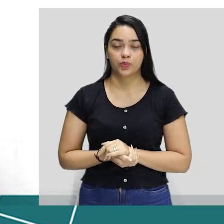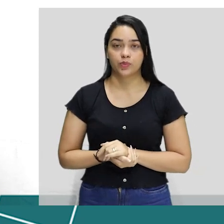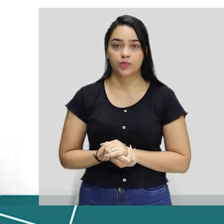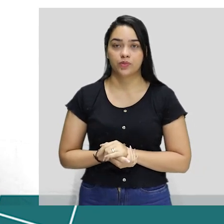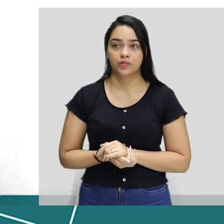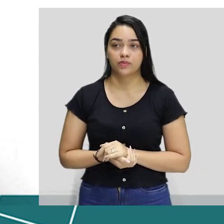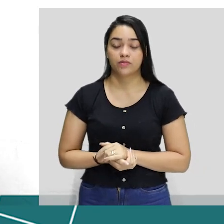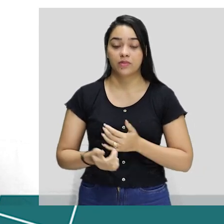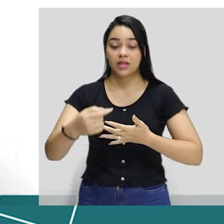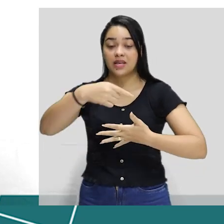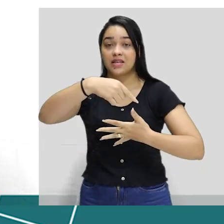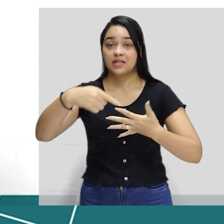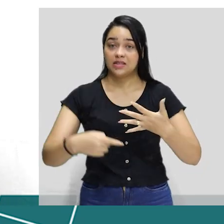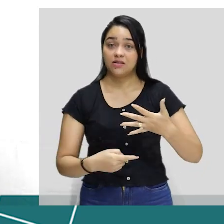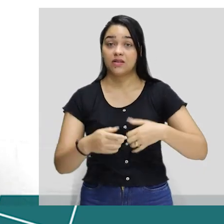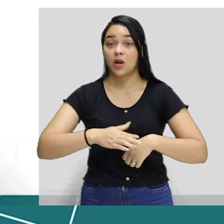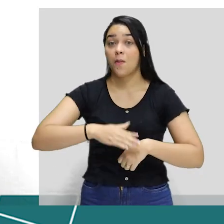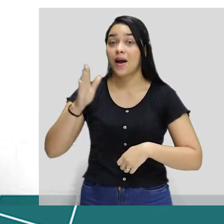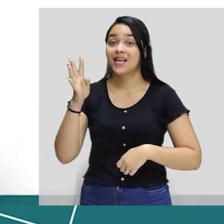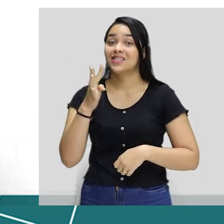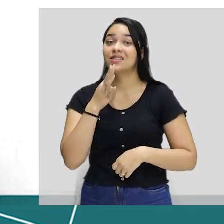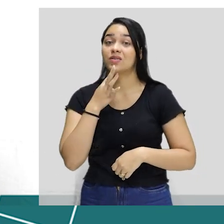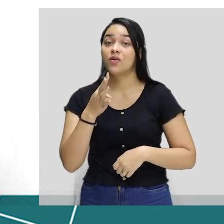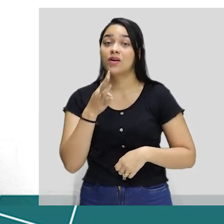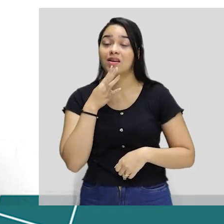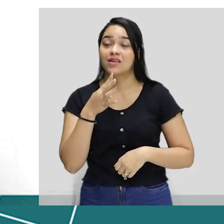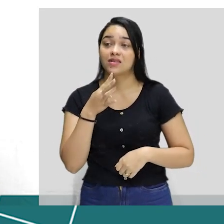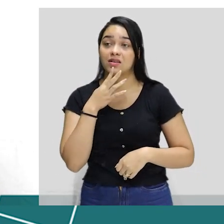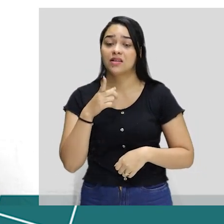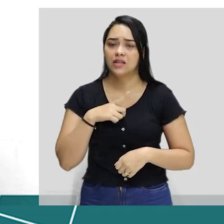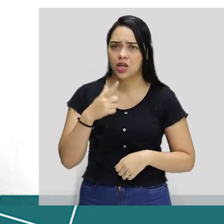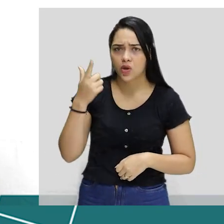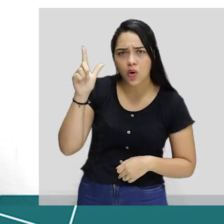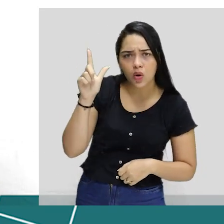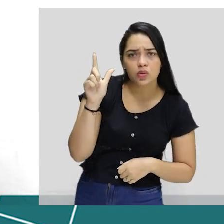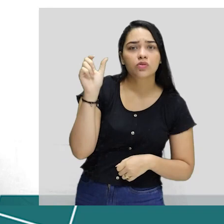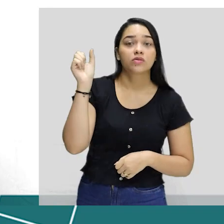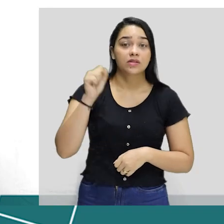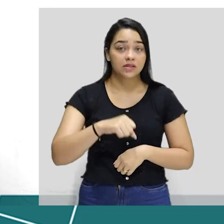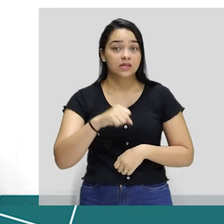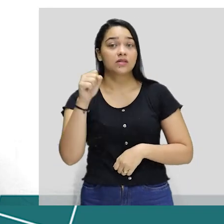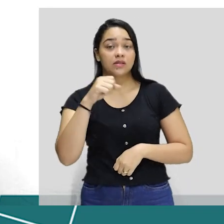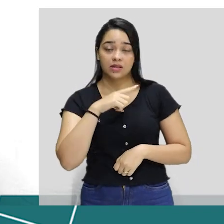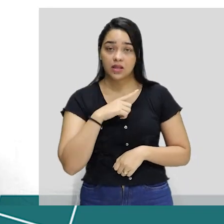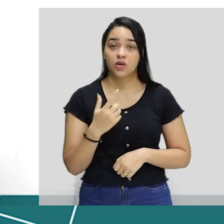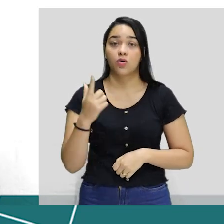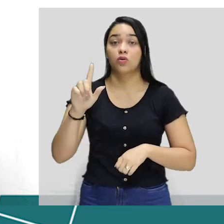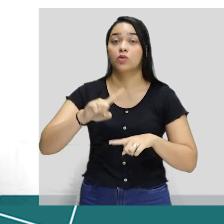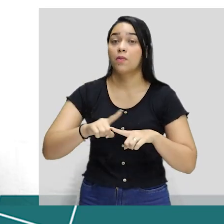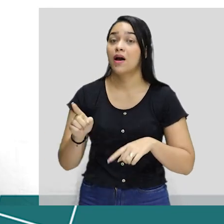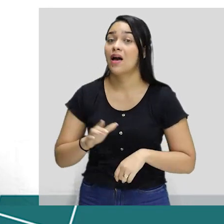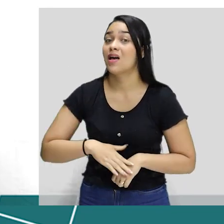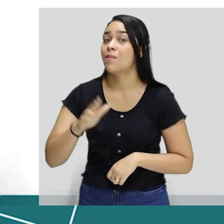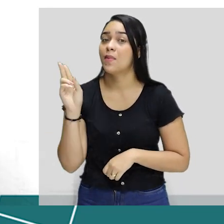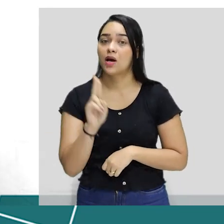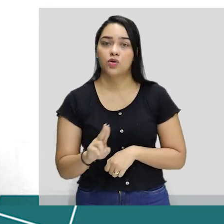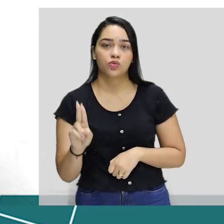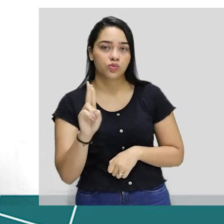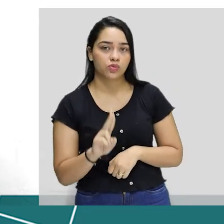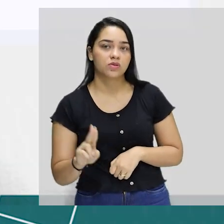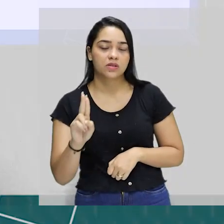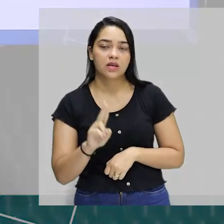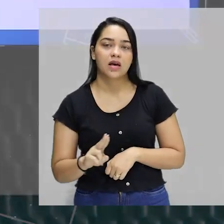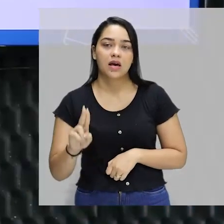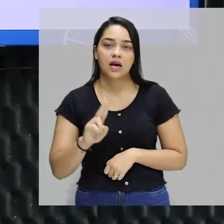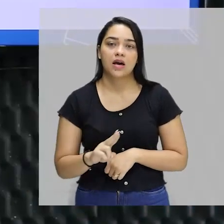temos esses 5 aqui que são os mais conhecidos. Existem outros? Sim, existem outros, mas os mais utilizados,